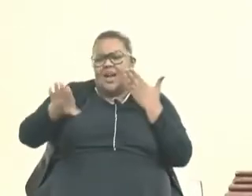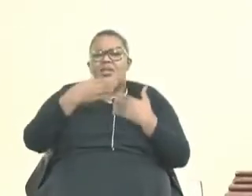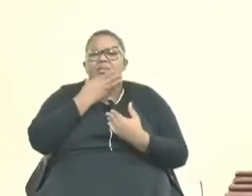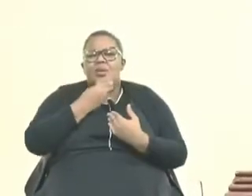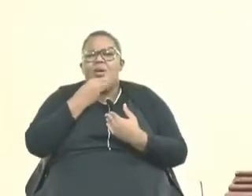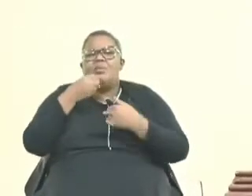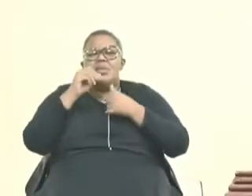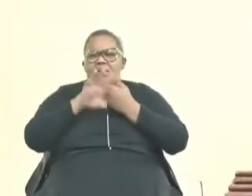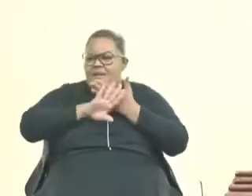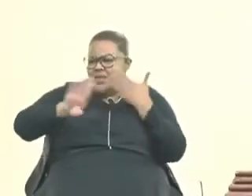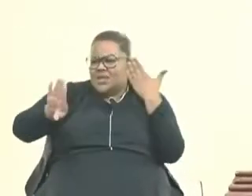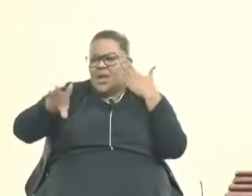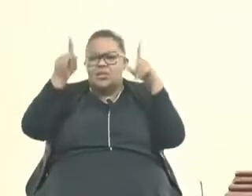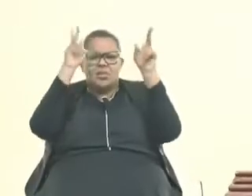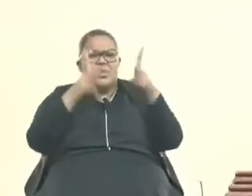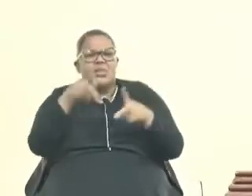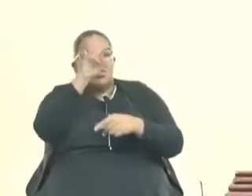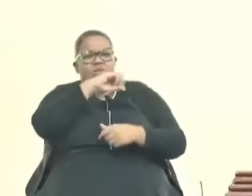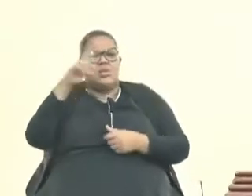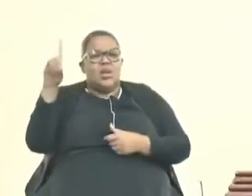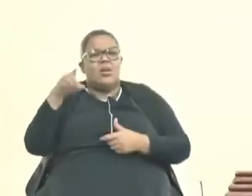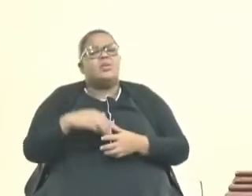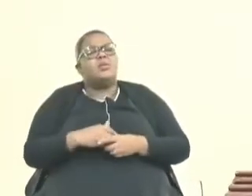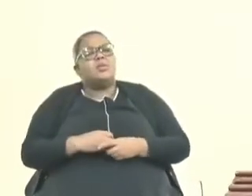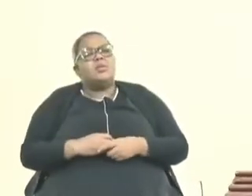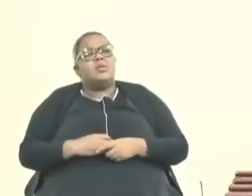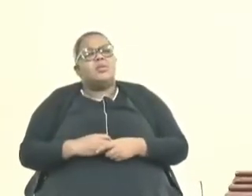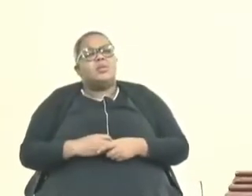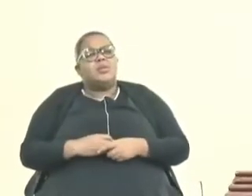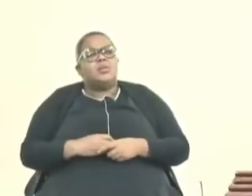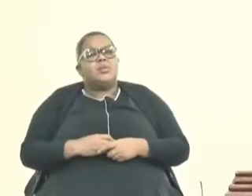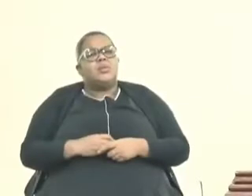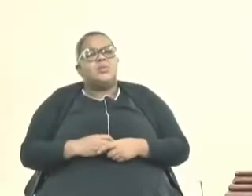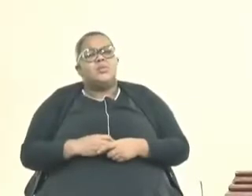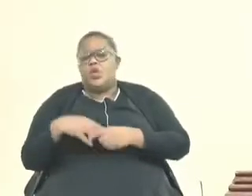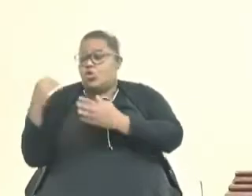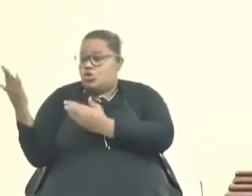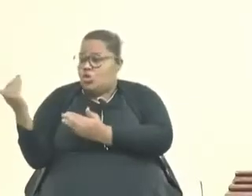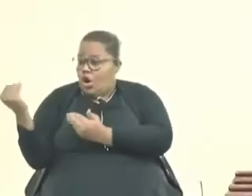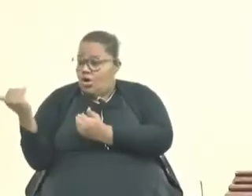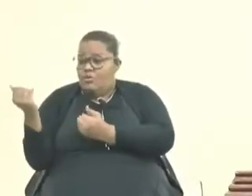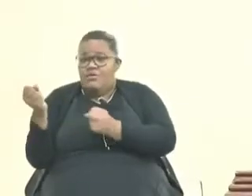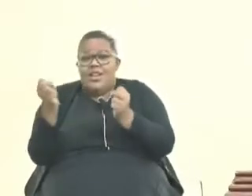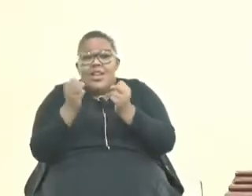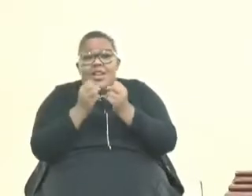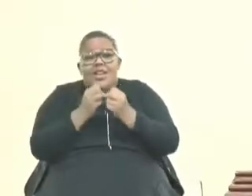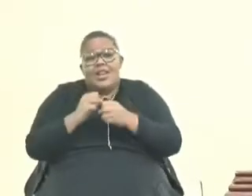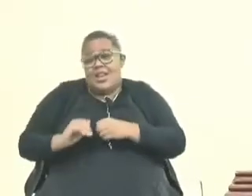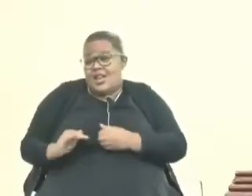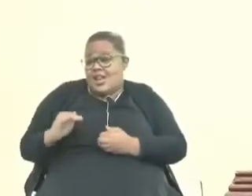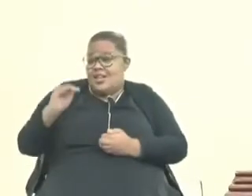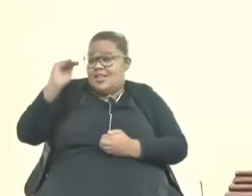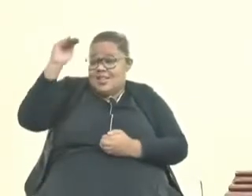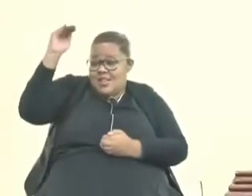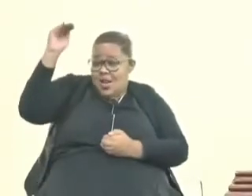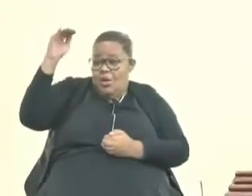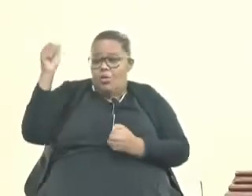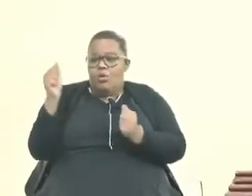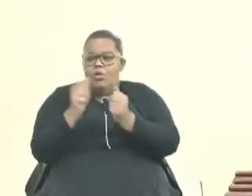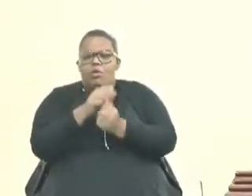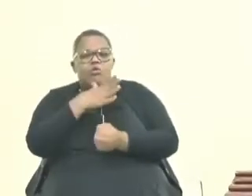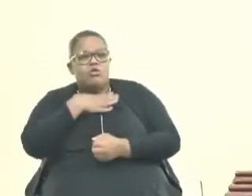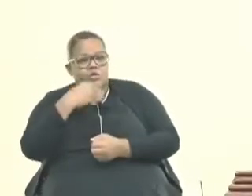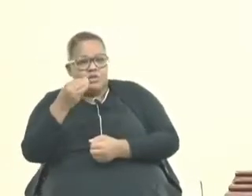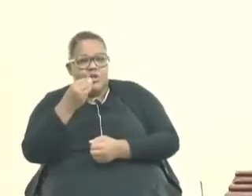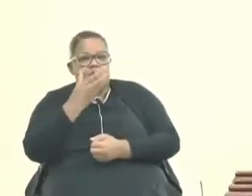Deus Oi Samuel a crescer com seus filhos porque a